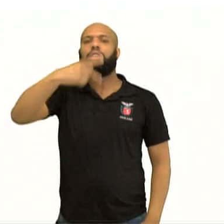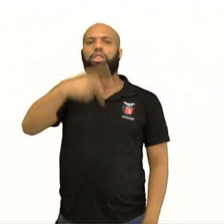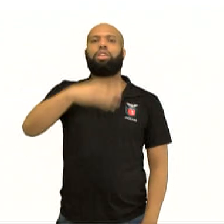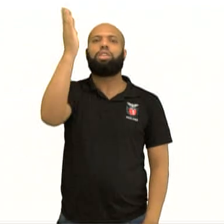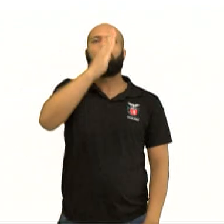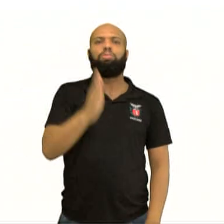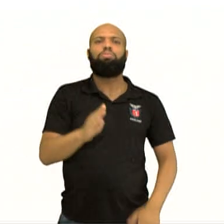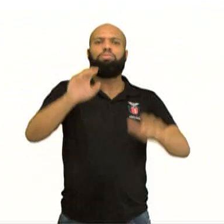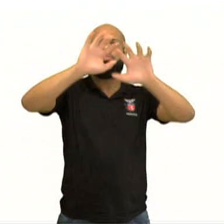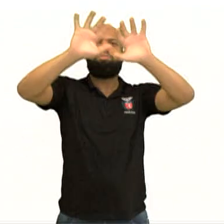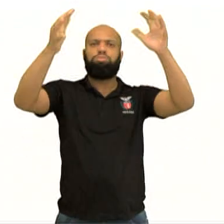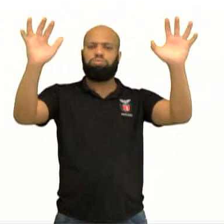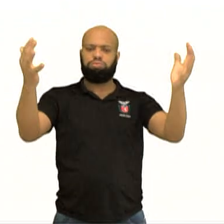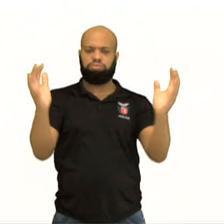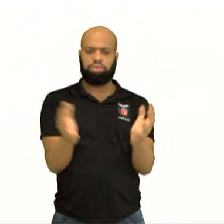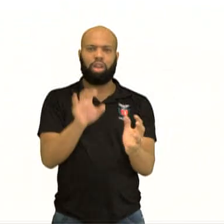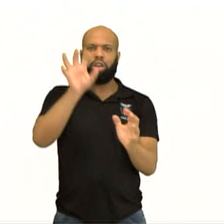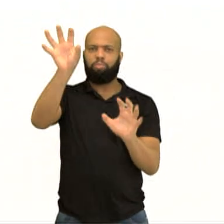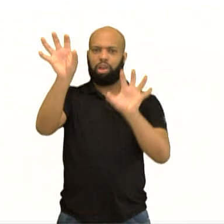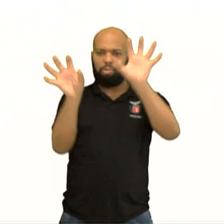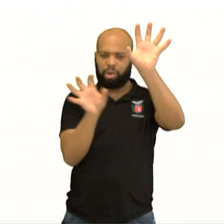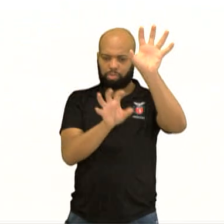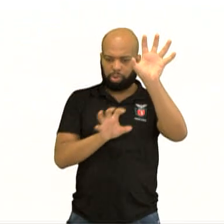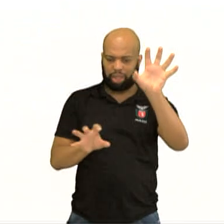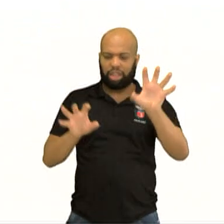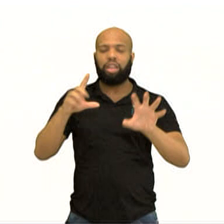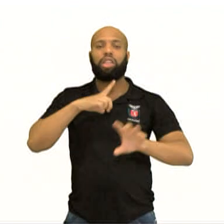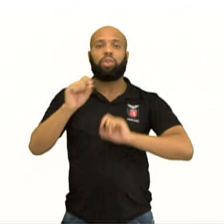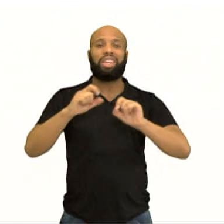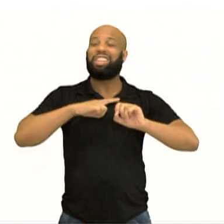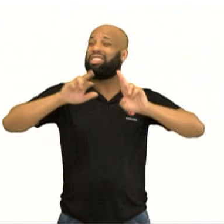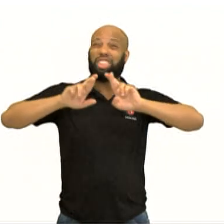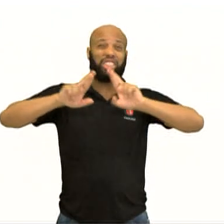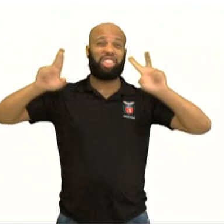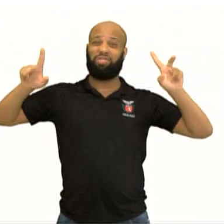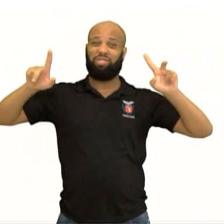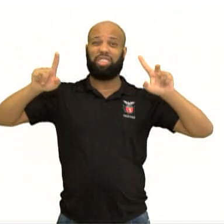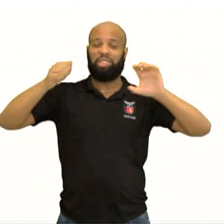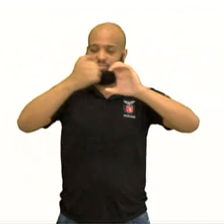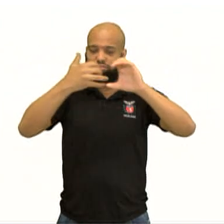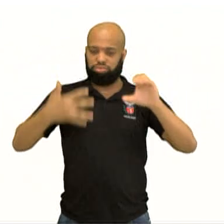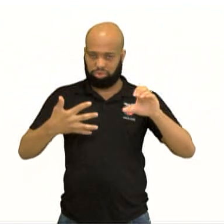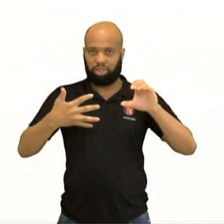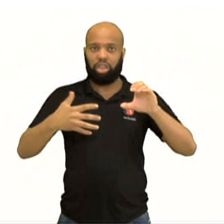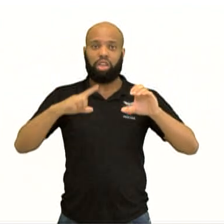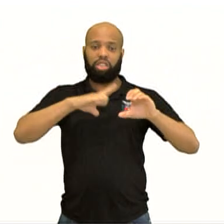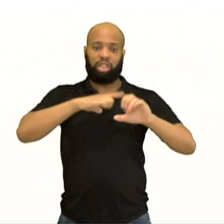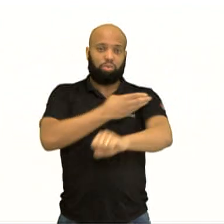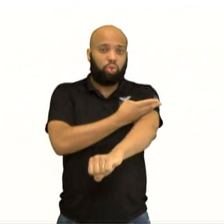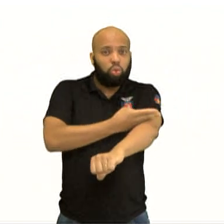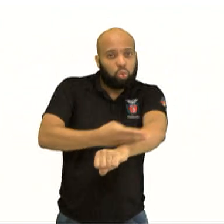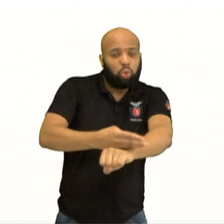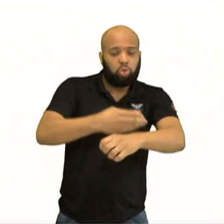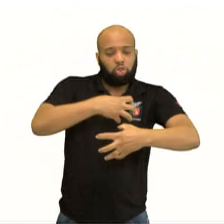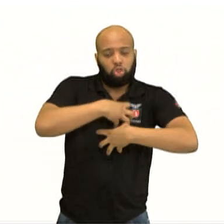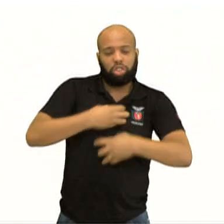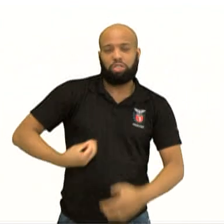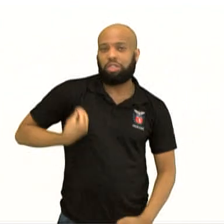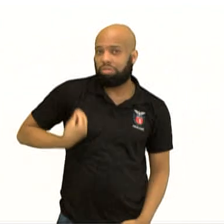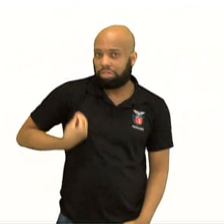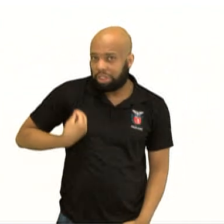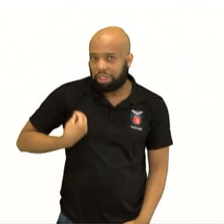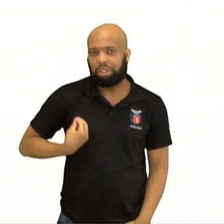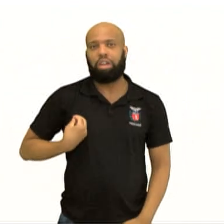Brasil? Se eu pegar cada região do Brasil, eu vou ter ali diferentes características nos hábitos, nos costumes, no modo